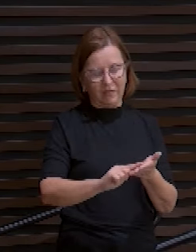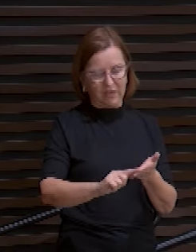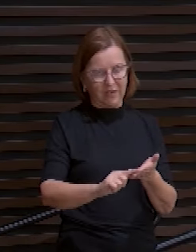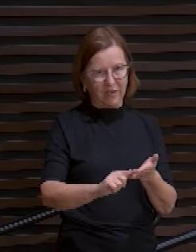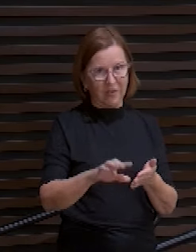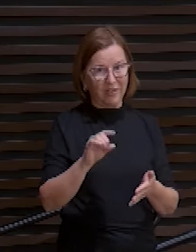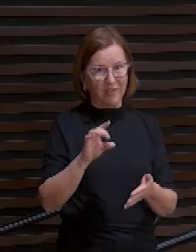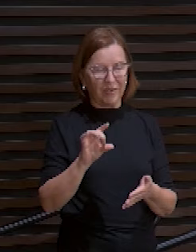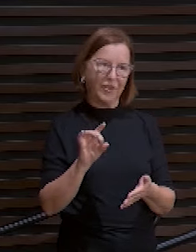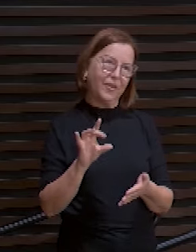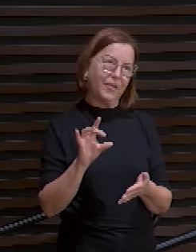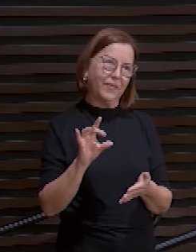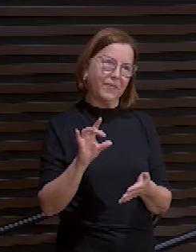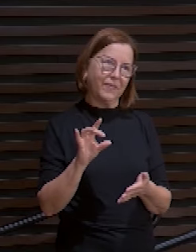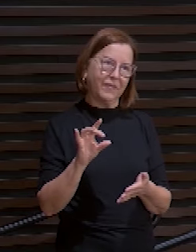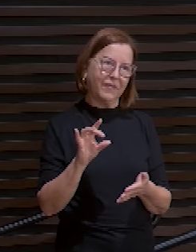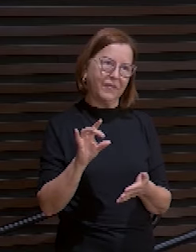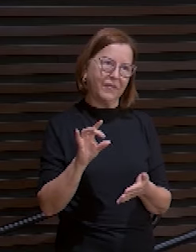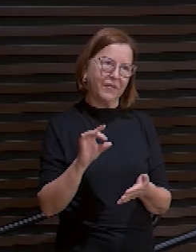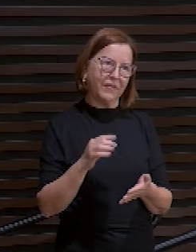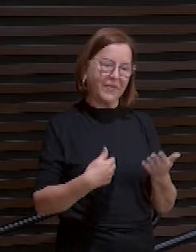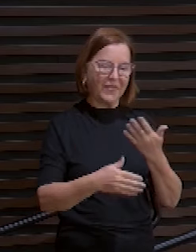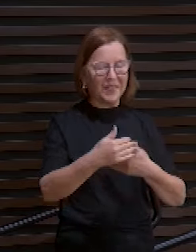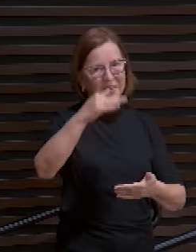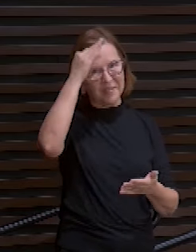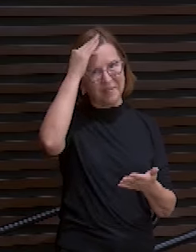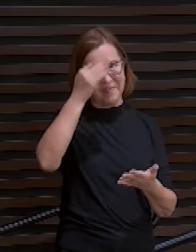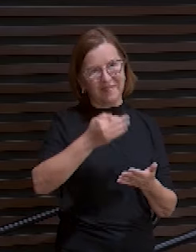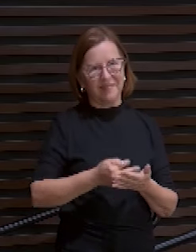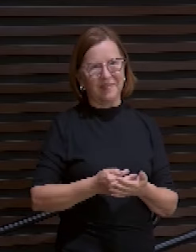é somente pela